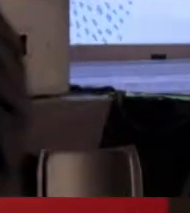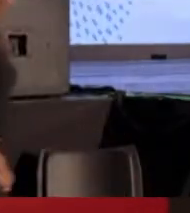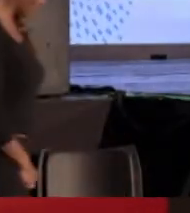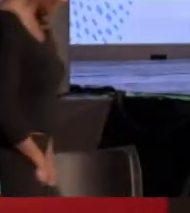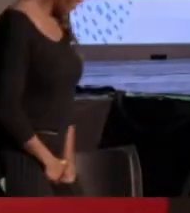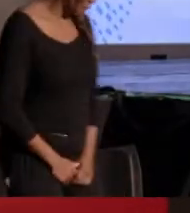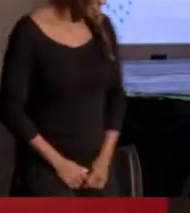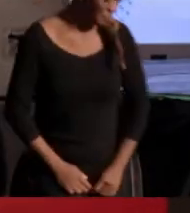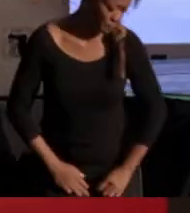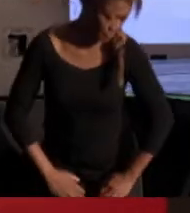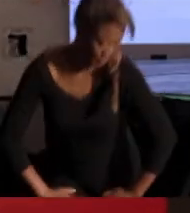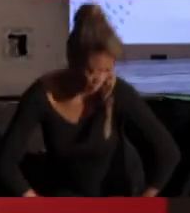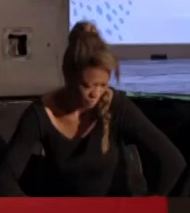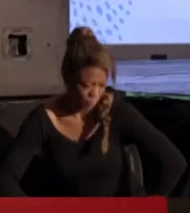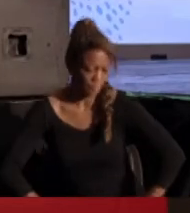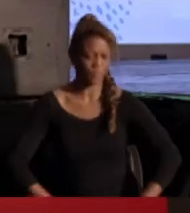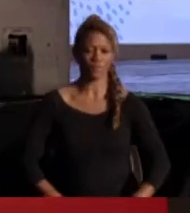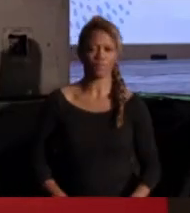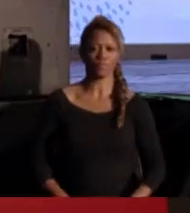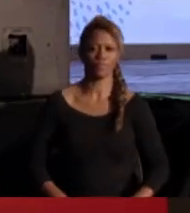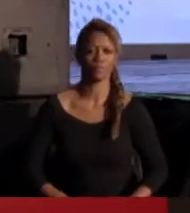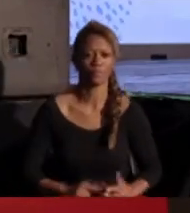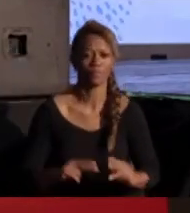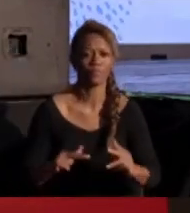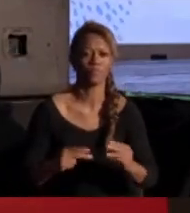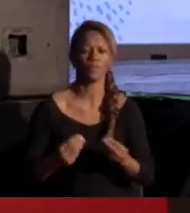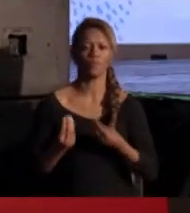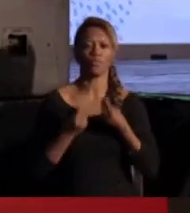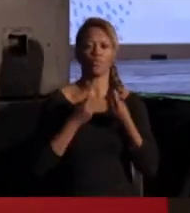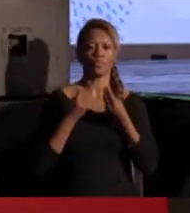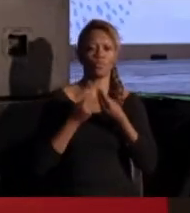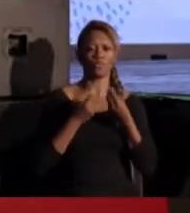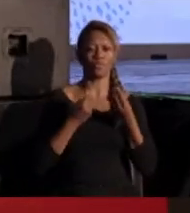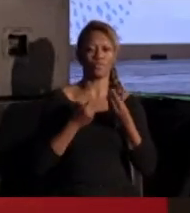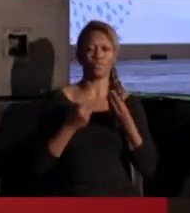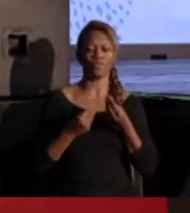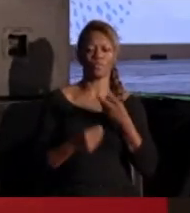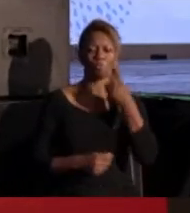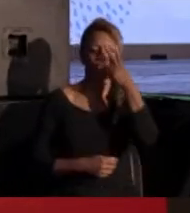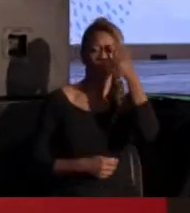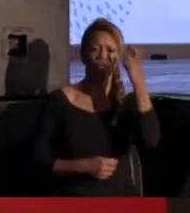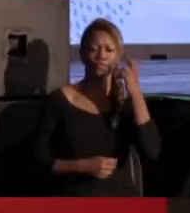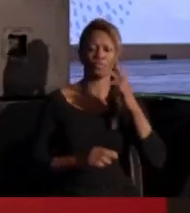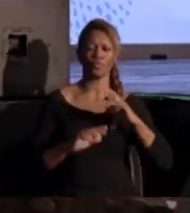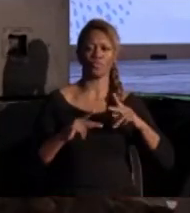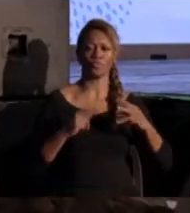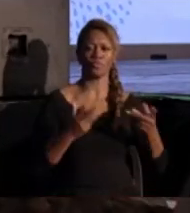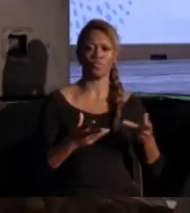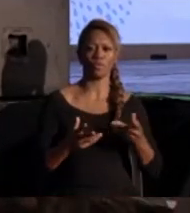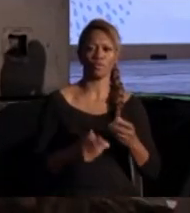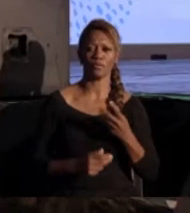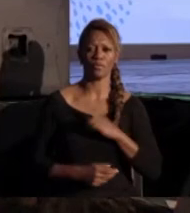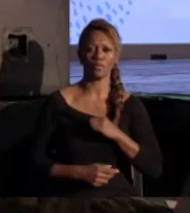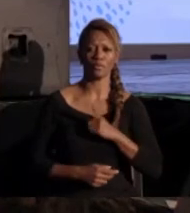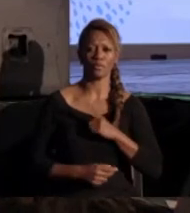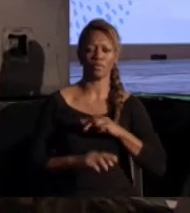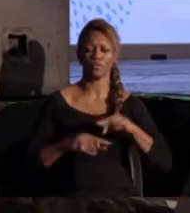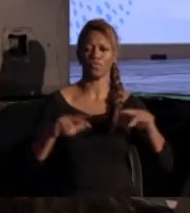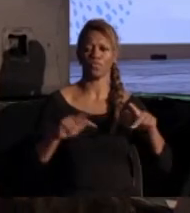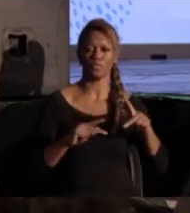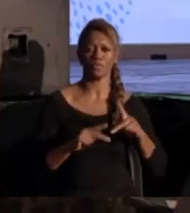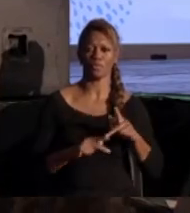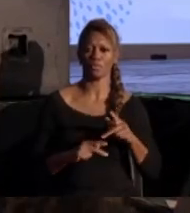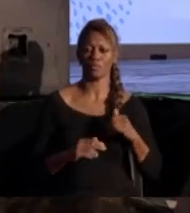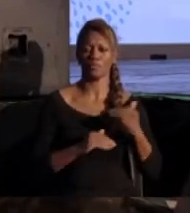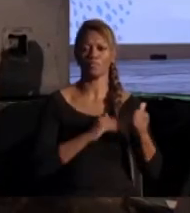do paladar. As diferenças, os diferentes paladares nas diferentes culturas, né? Os diferentes paladares nas